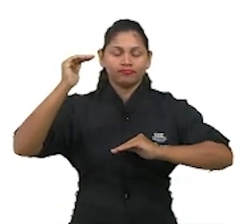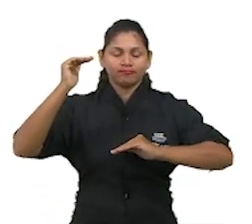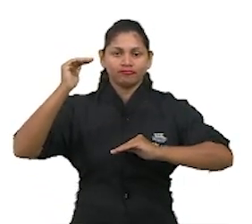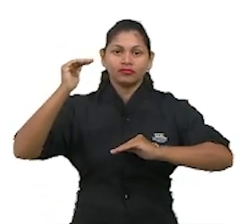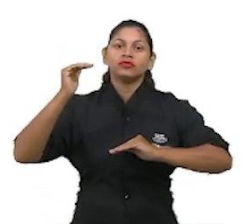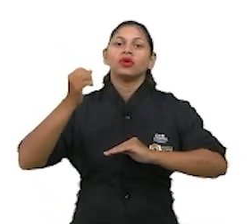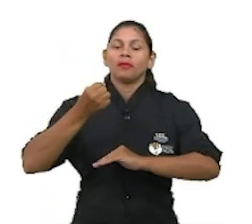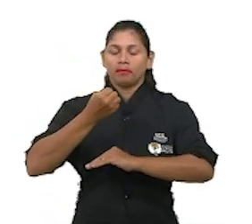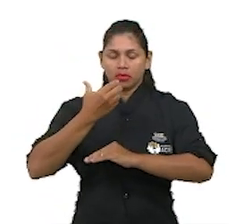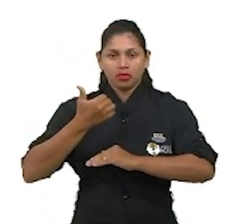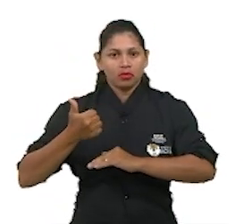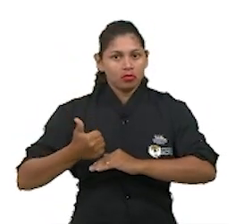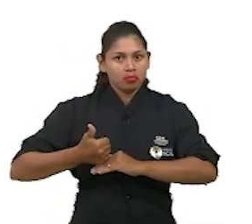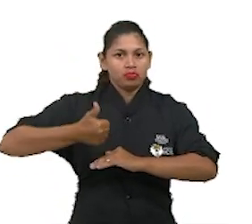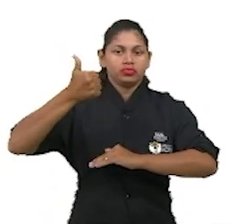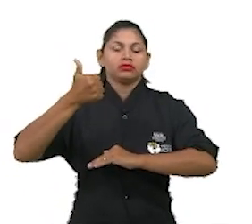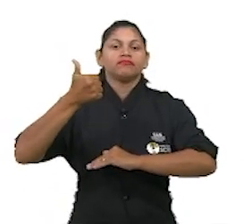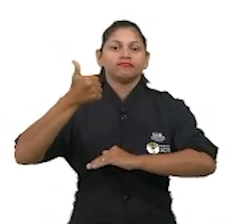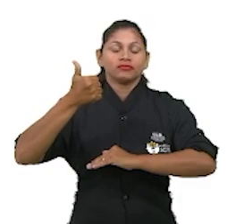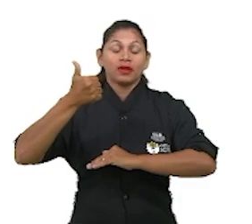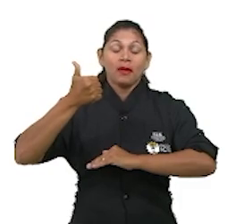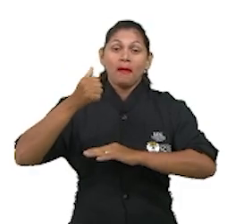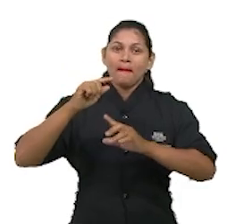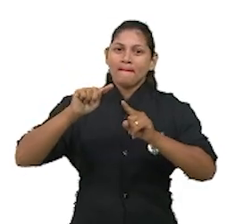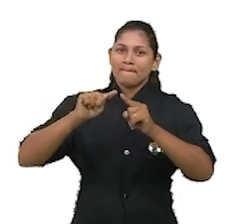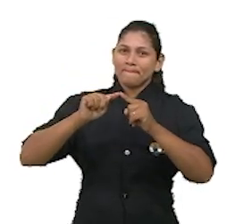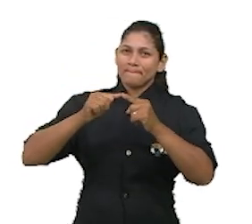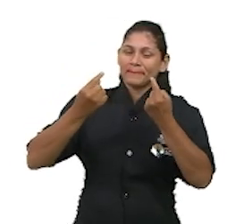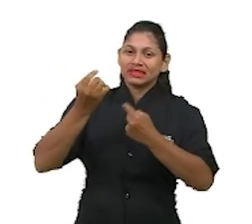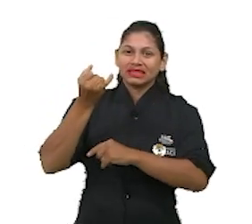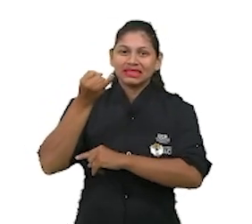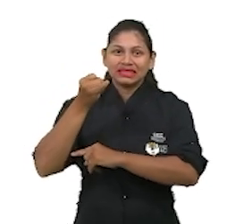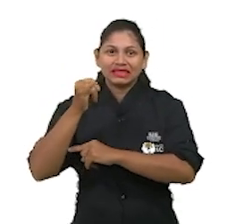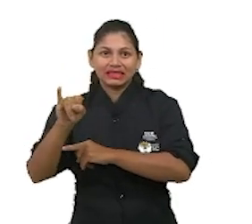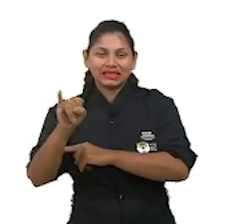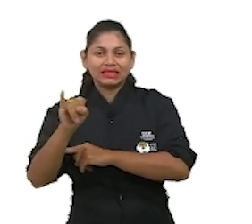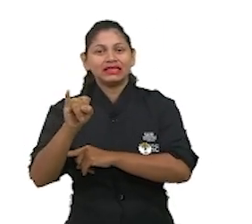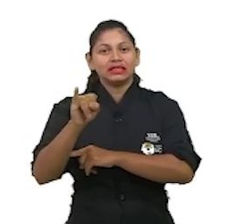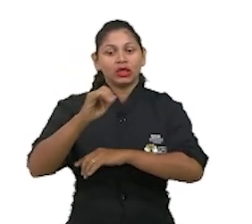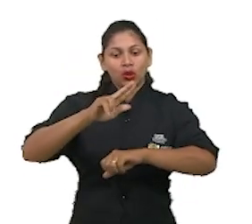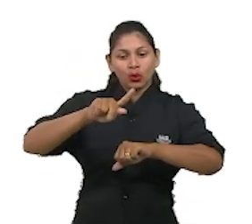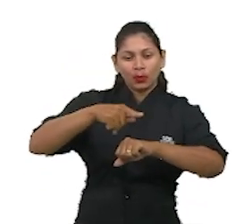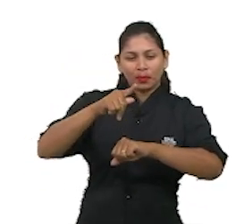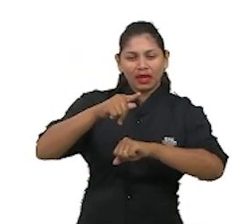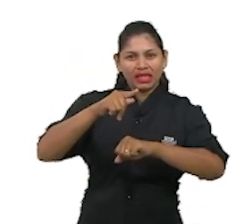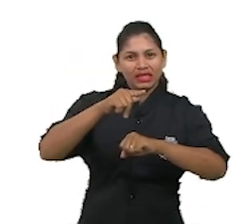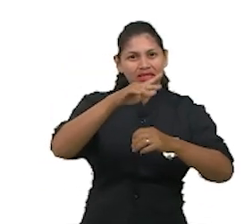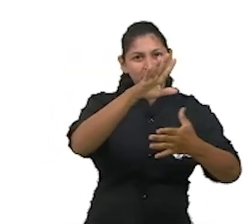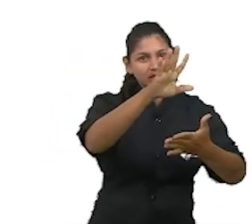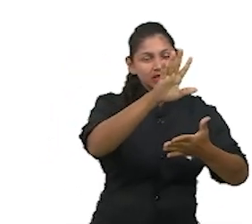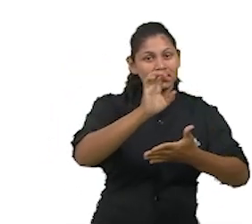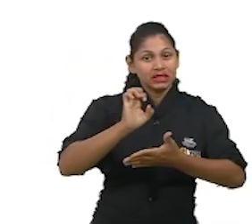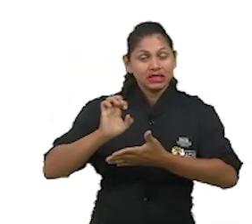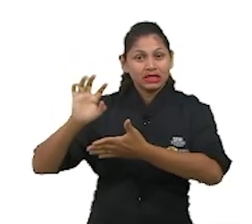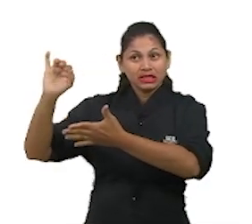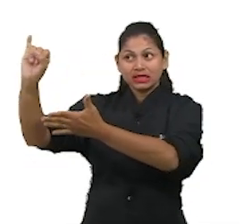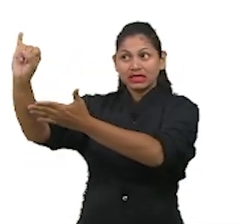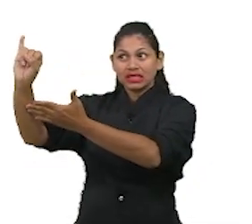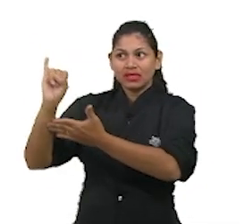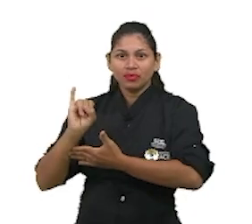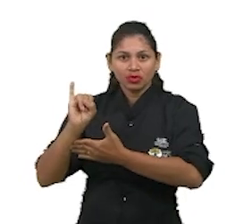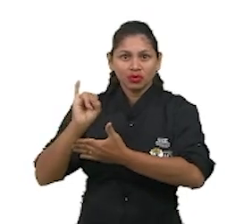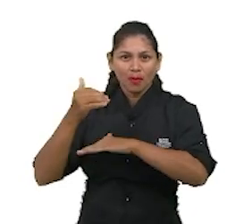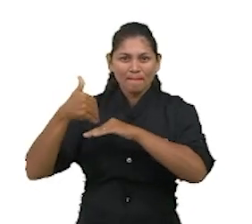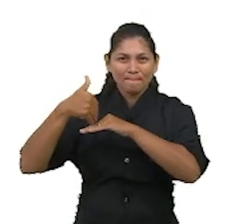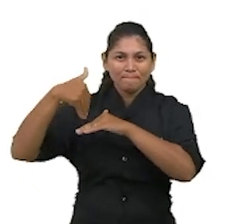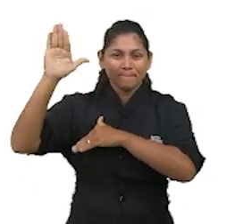ocorrer o contrário, o país ele vai estar em déficit. Então, a balança comercial, ela